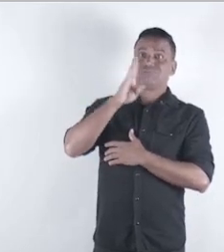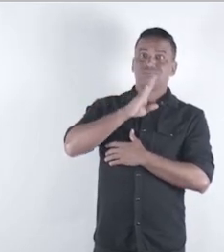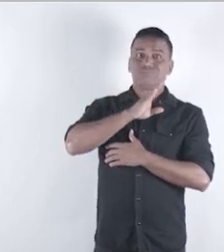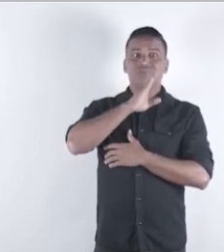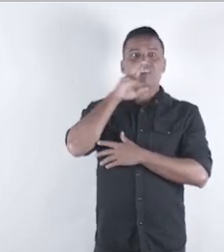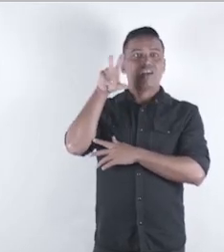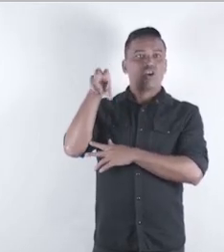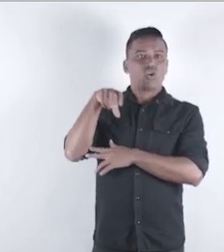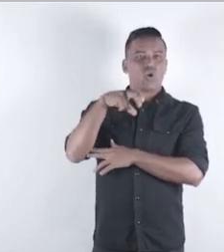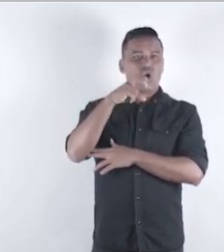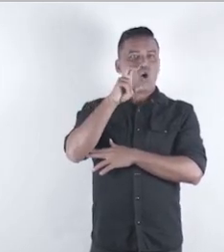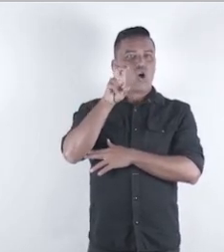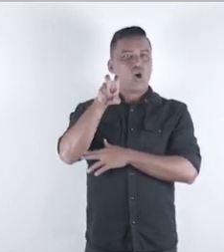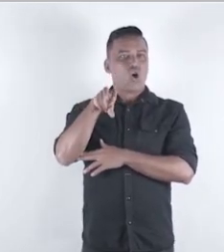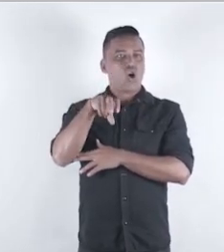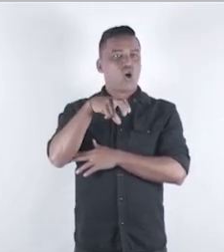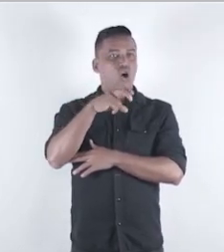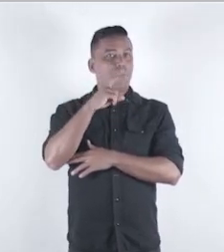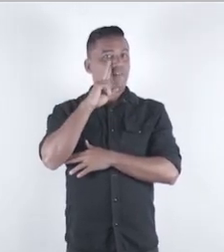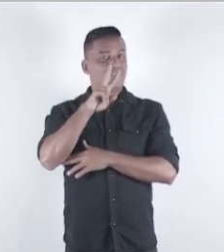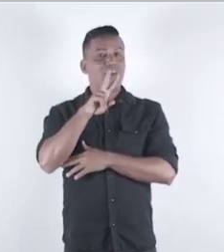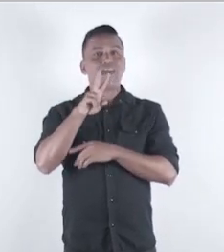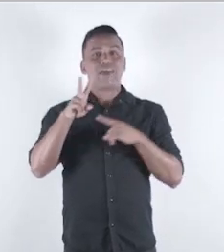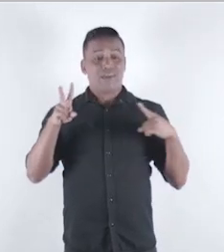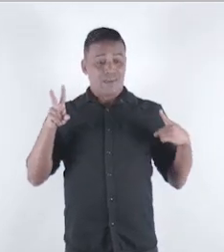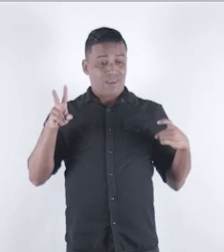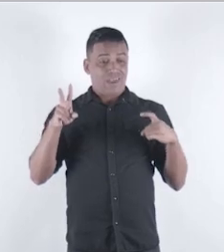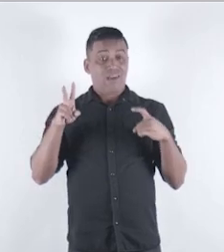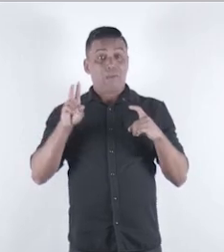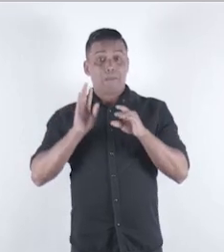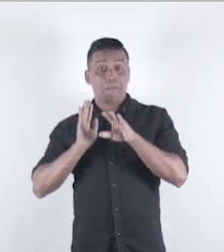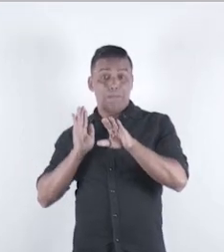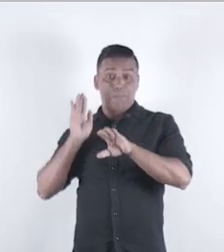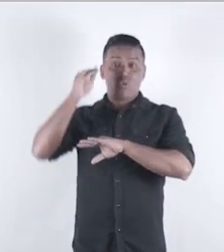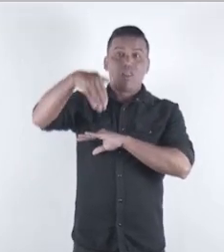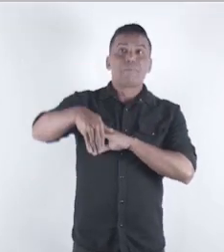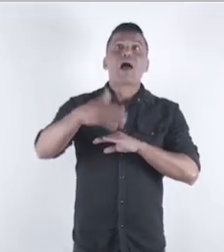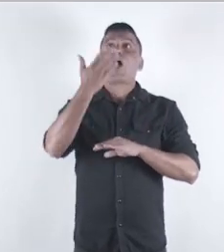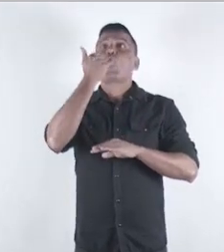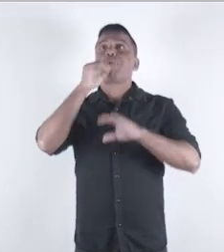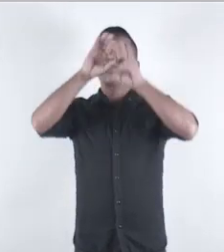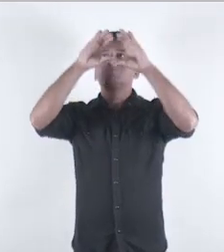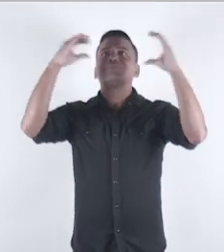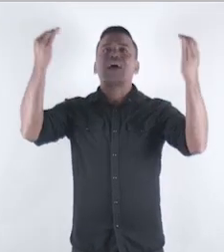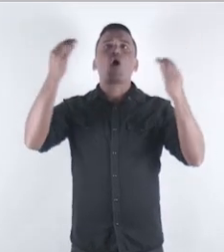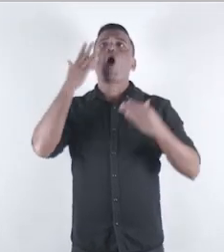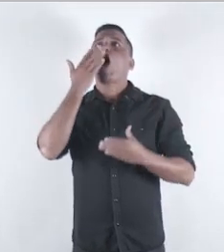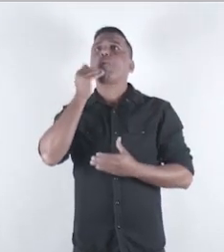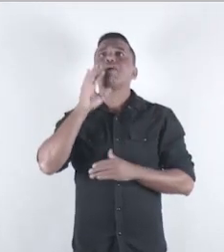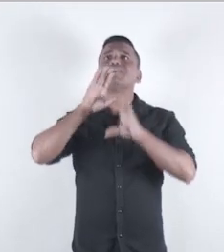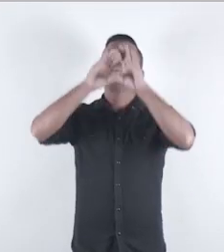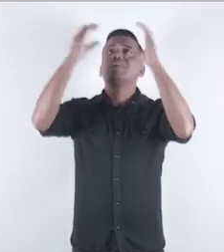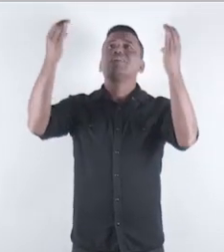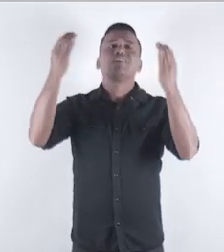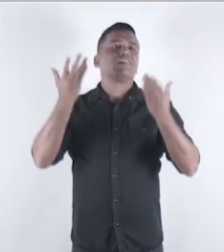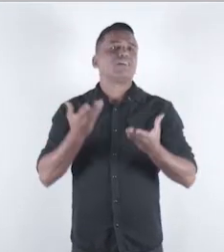cobra sedutora queria ver Naná saltar da árvore para abocanhar o céu.